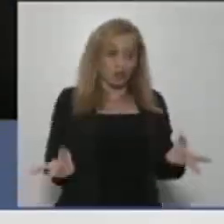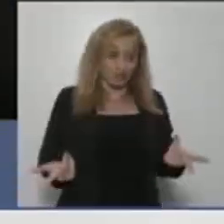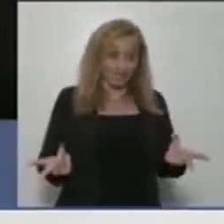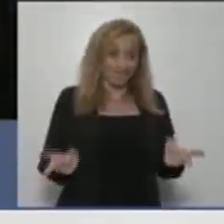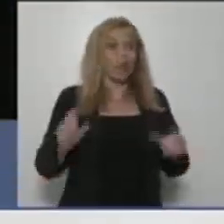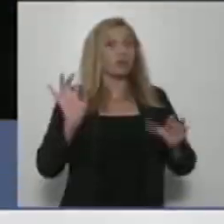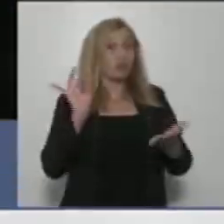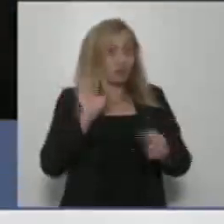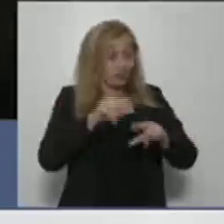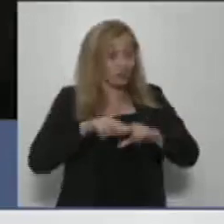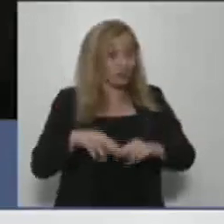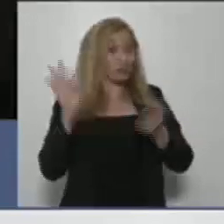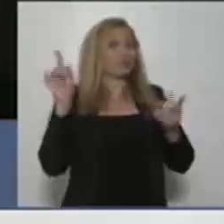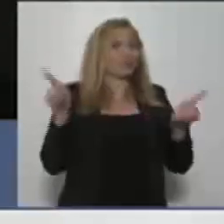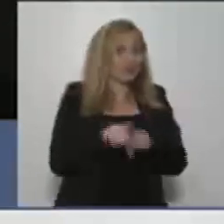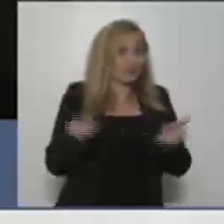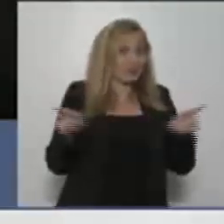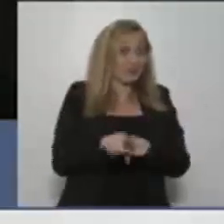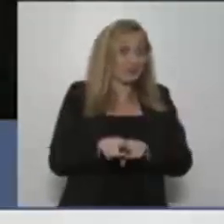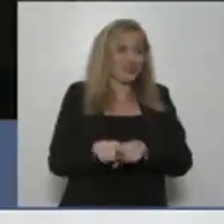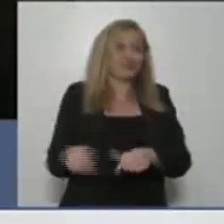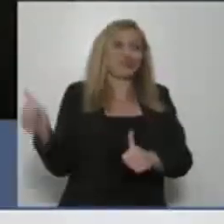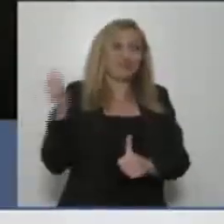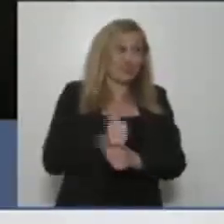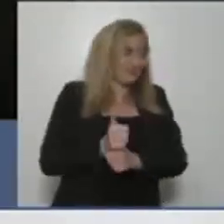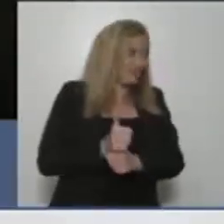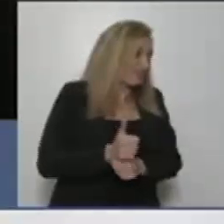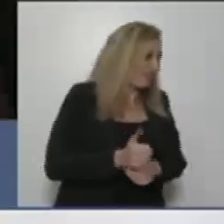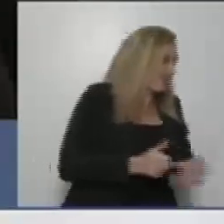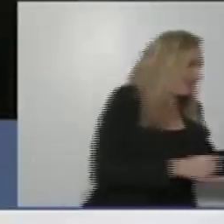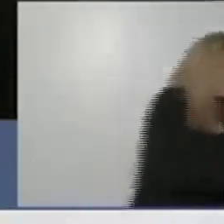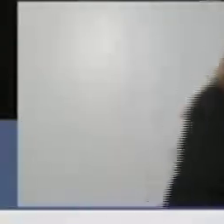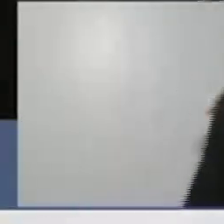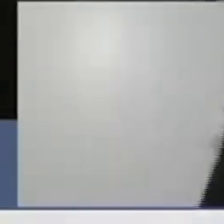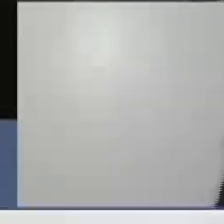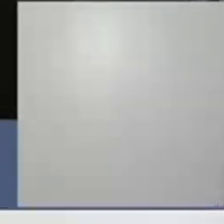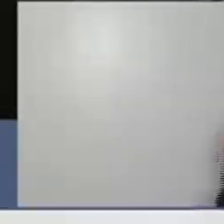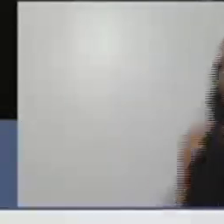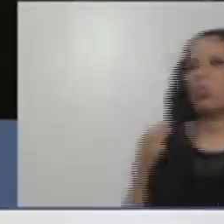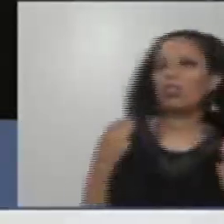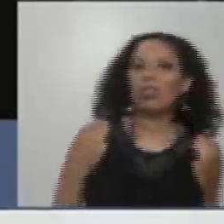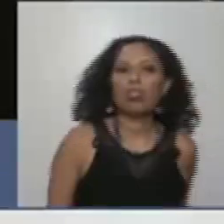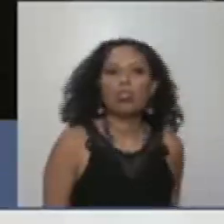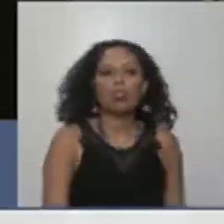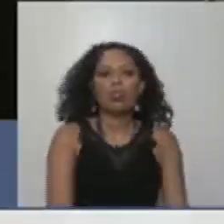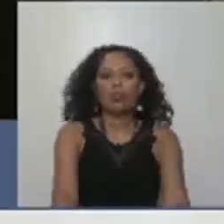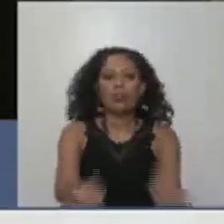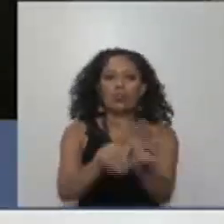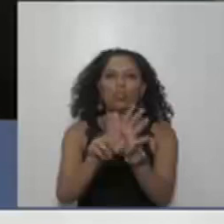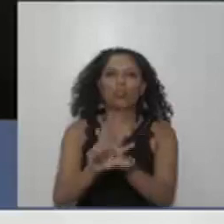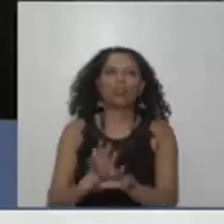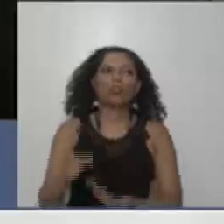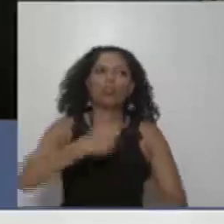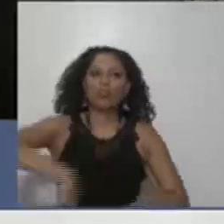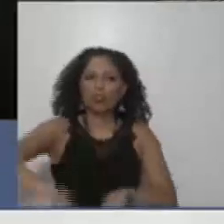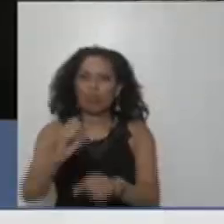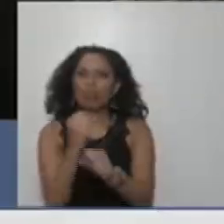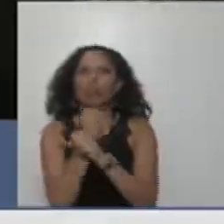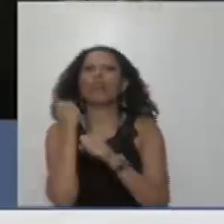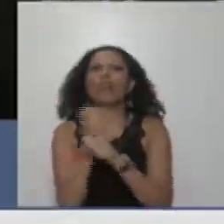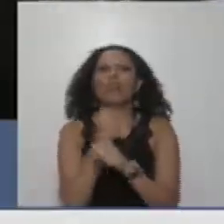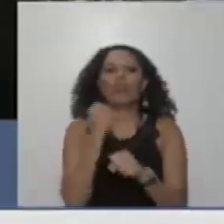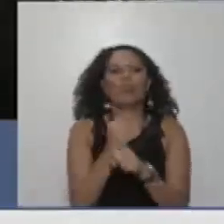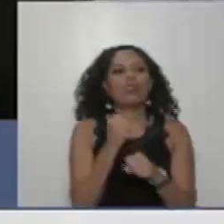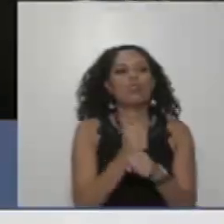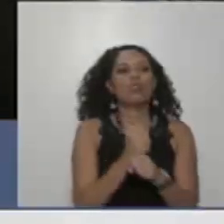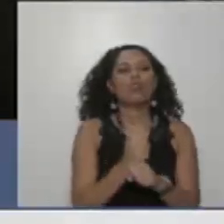isso também nós protocolamos nessa casa o projeto que nós construímos coletivamente no mandato